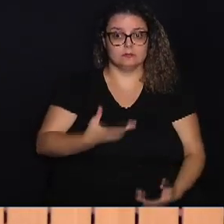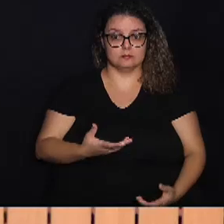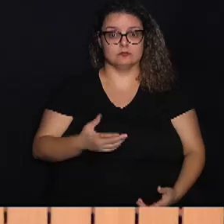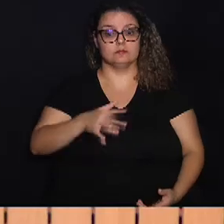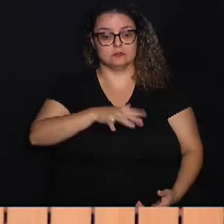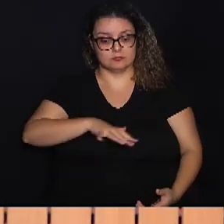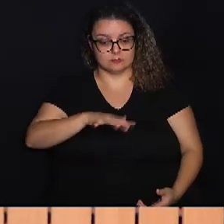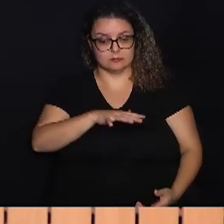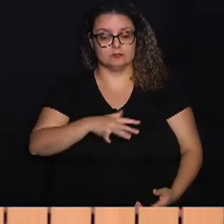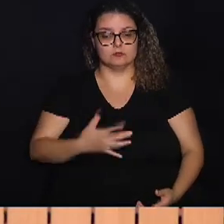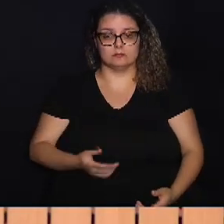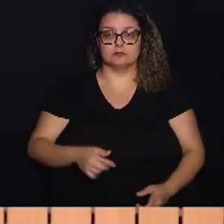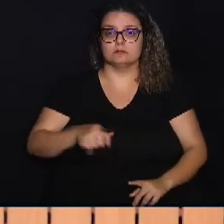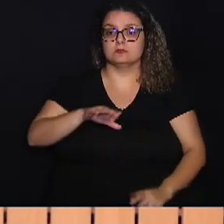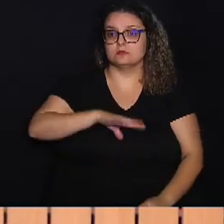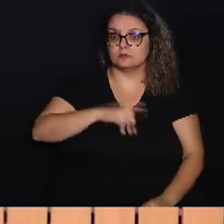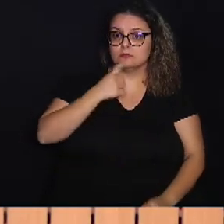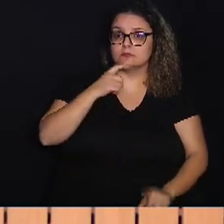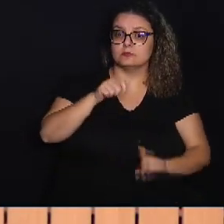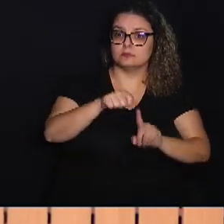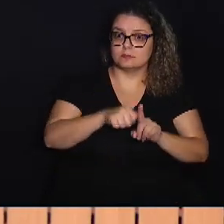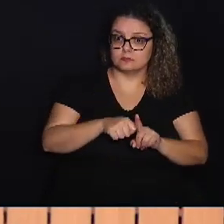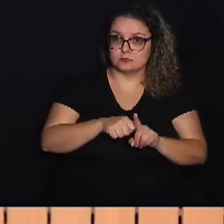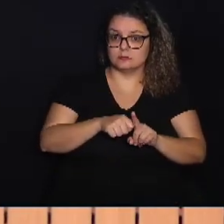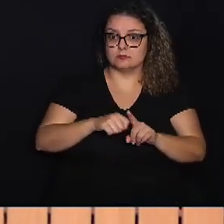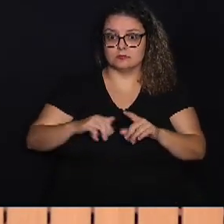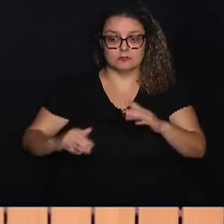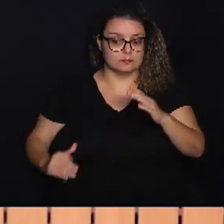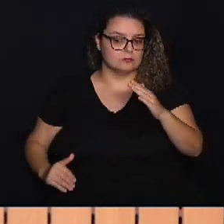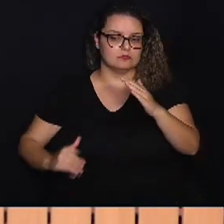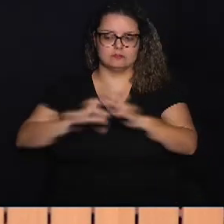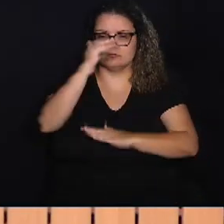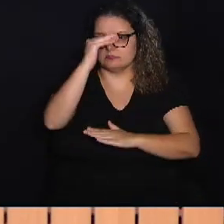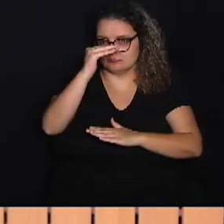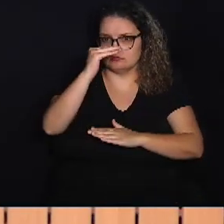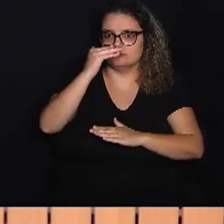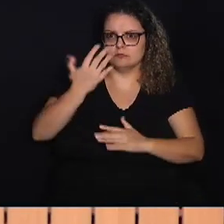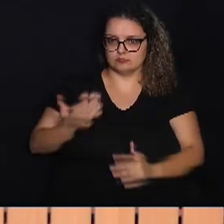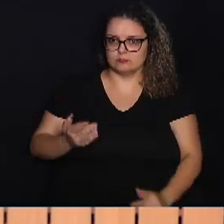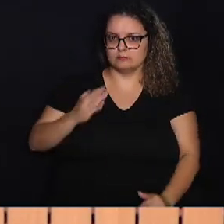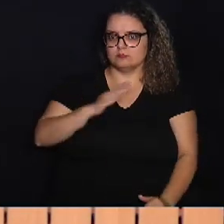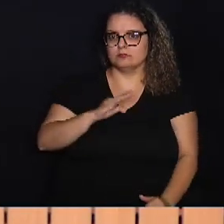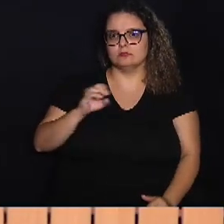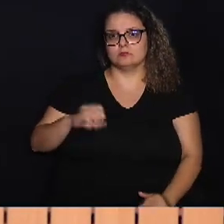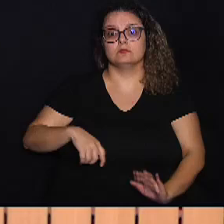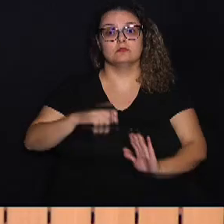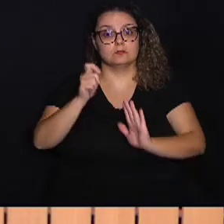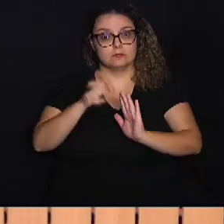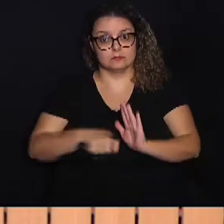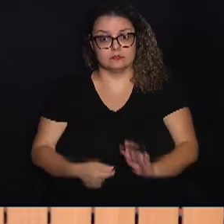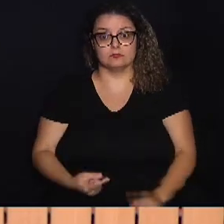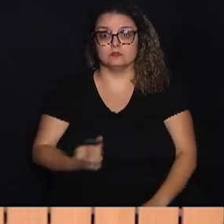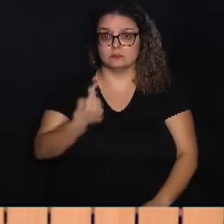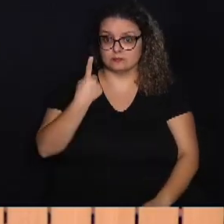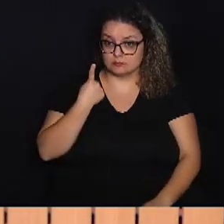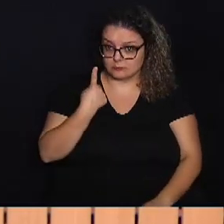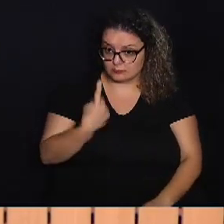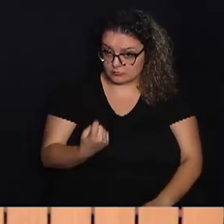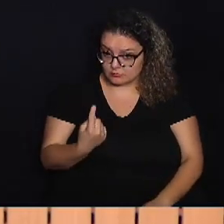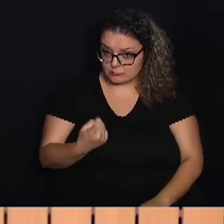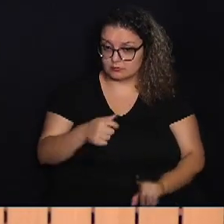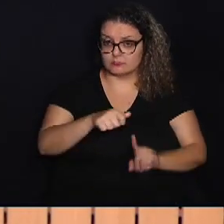a violência sexual bateu o maior número de boletins de ocorrência registrado em apenas único mês